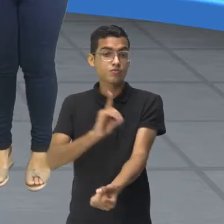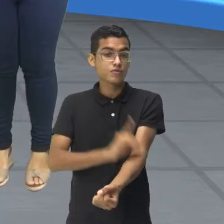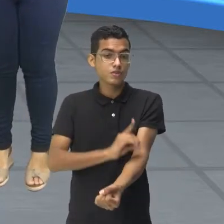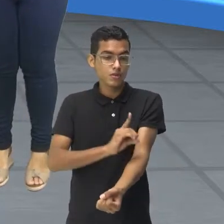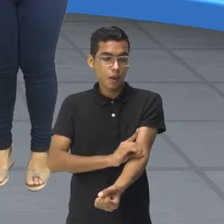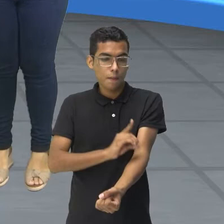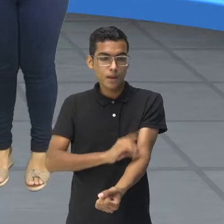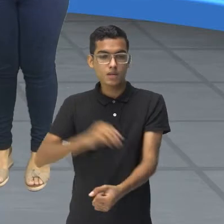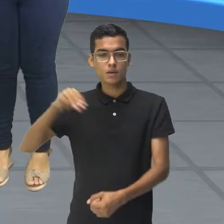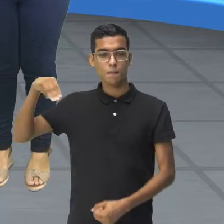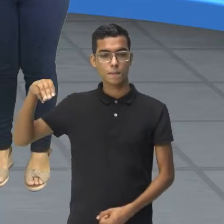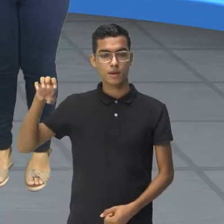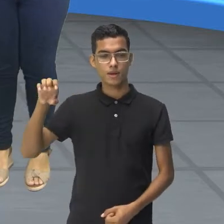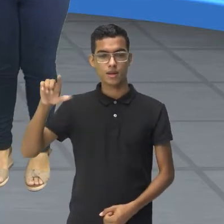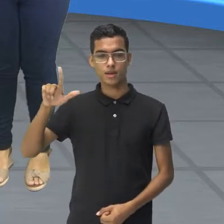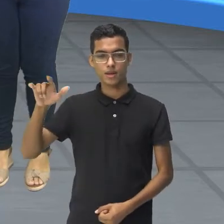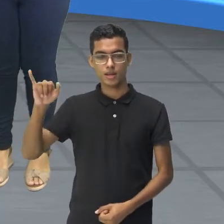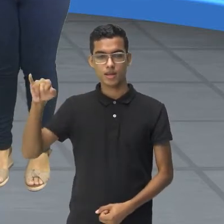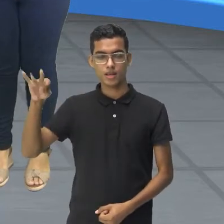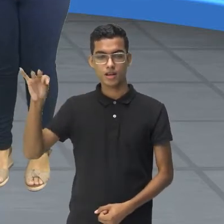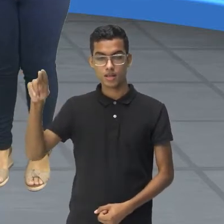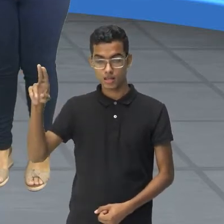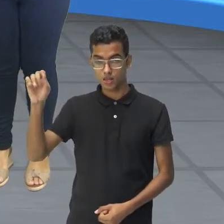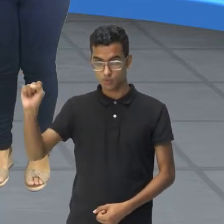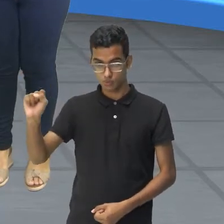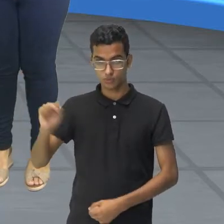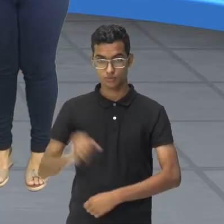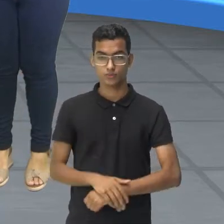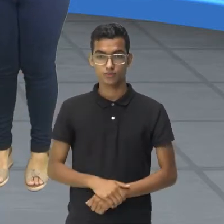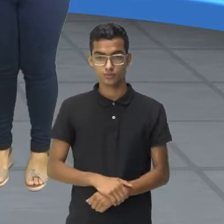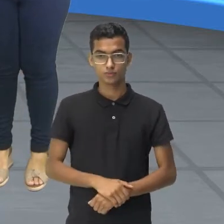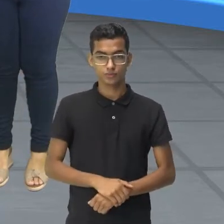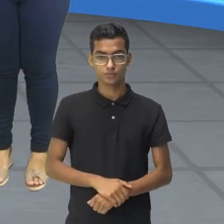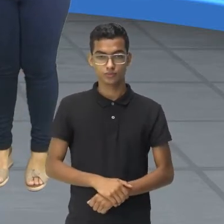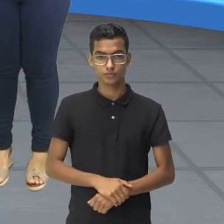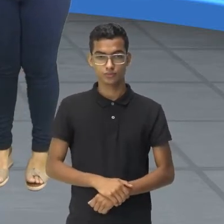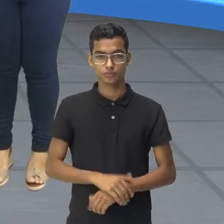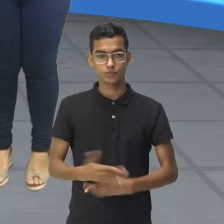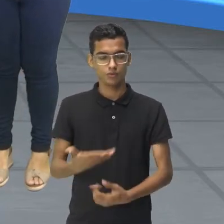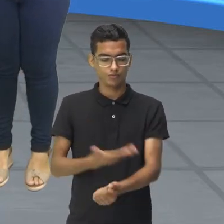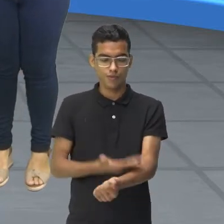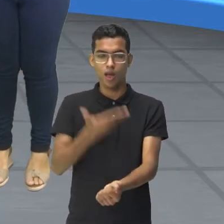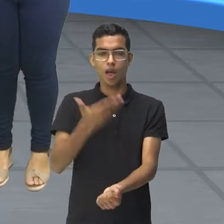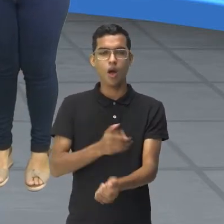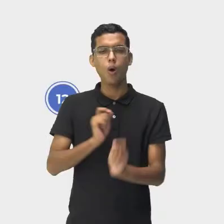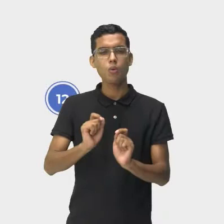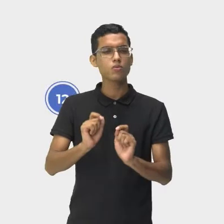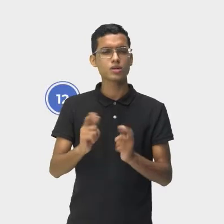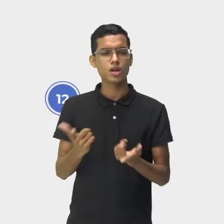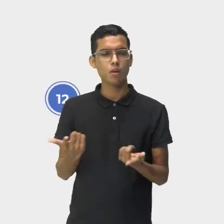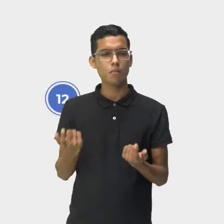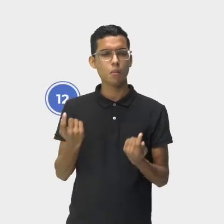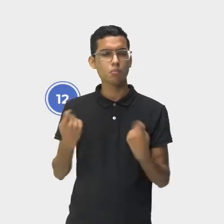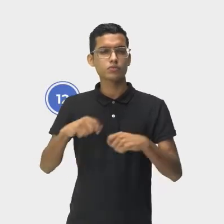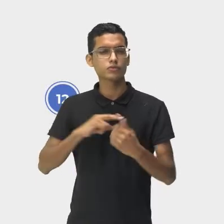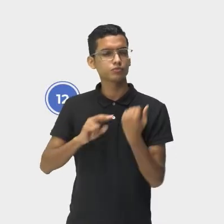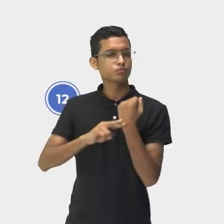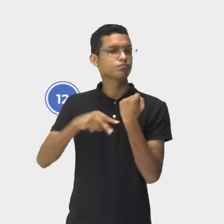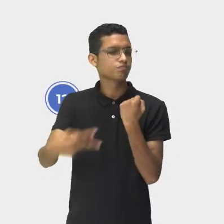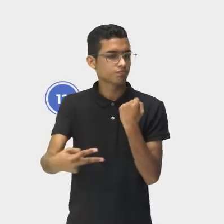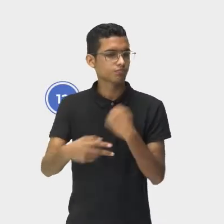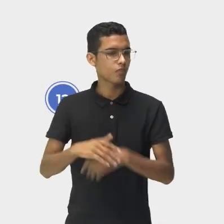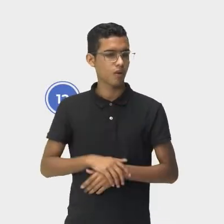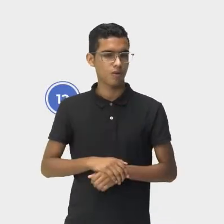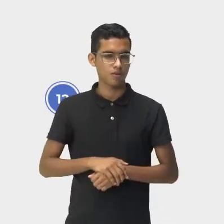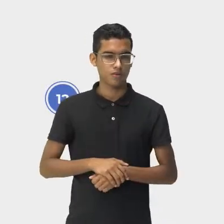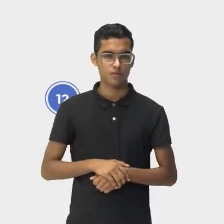mais de ruim essa pressão arterial pode trazer, elevada, pode trazer para a pessoa? Vamos ver? Então, olha só, essas aí